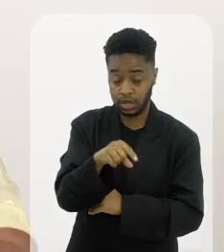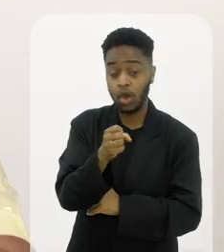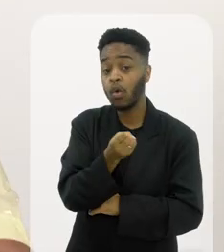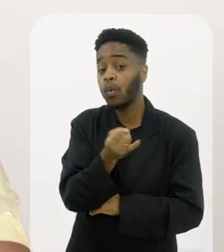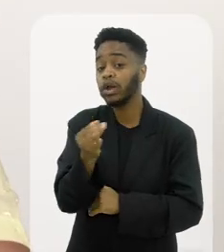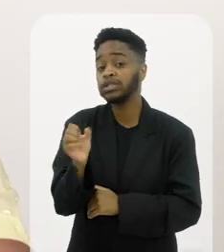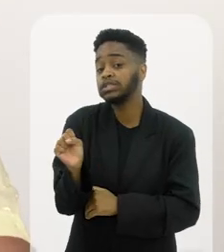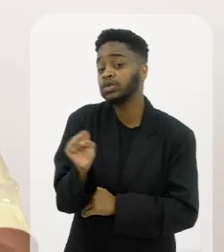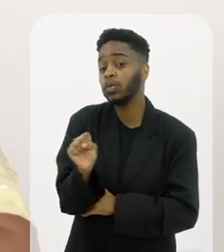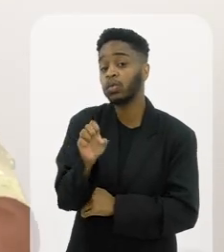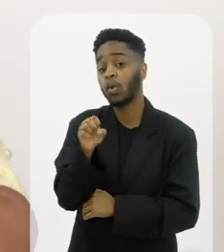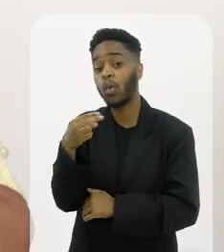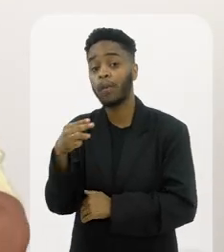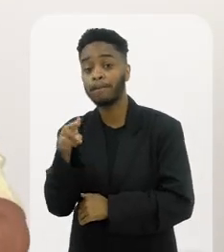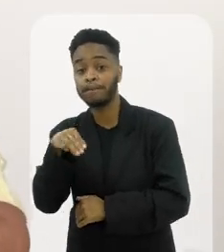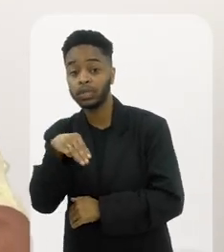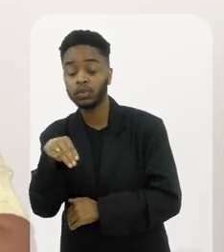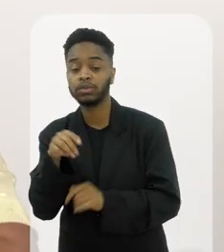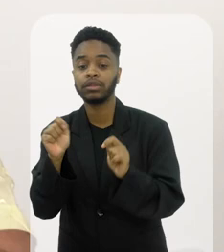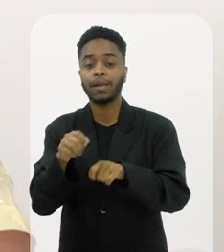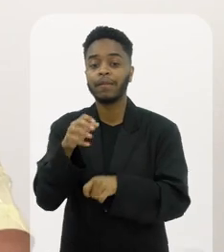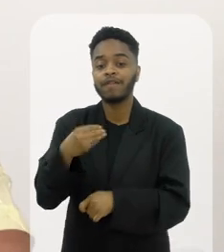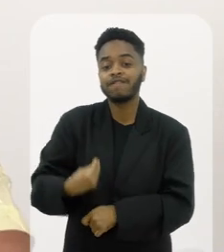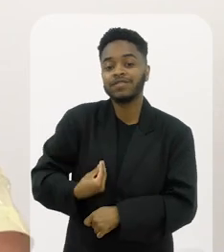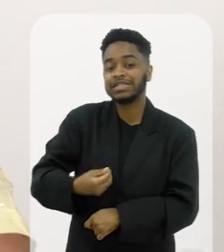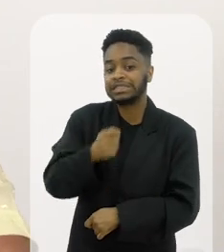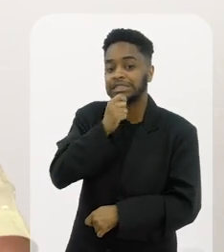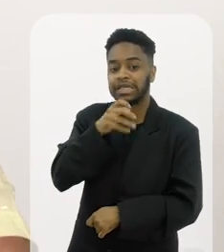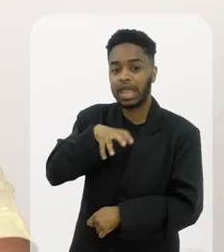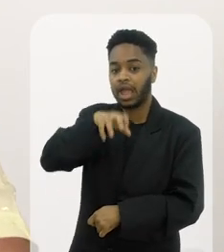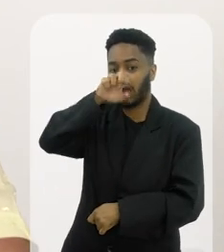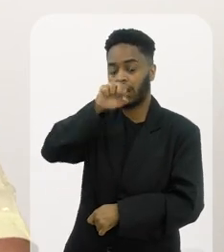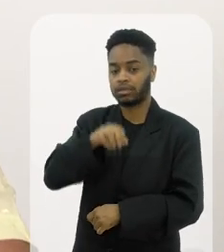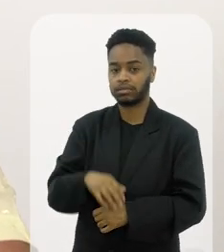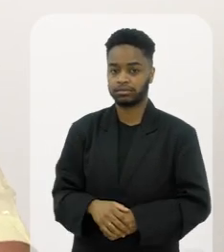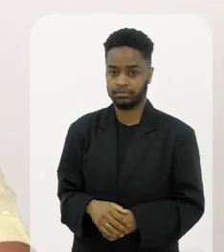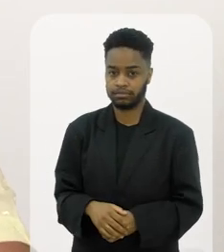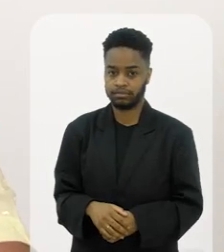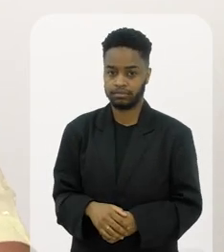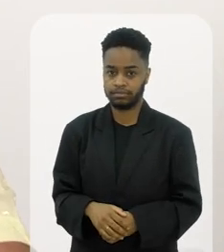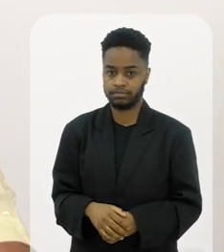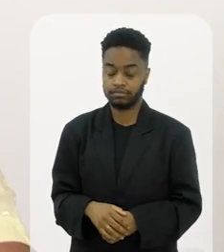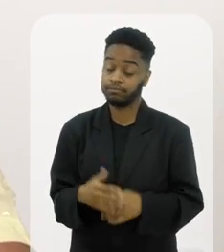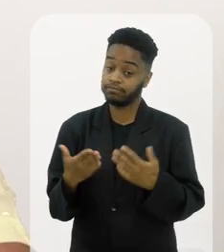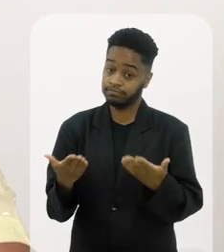Agora eu vou te perguntar. Quantos segundos ou quantos minutos você consegue viver sem ar?